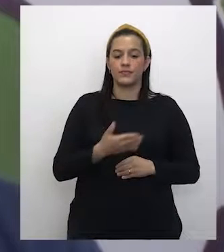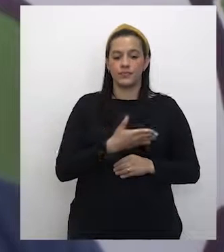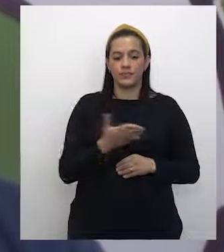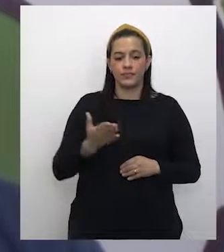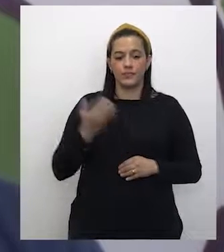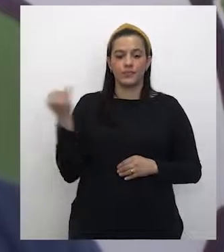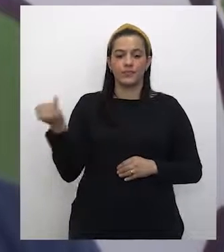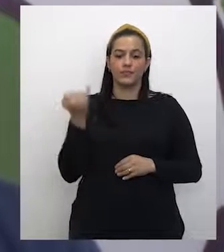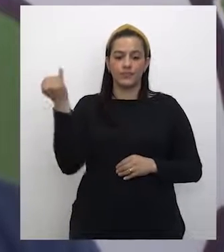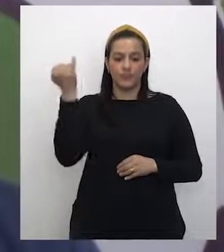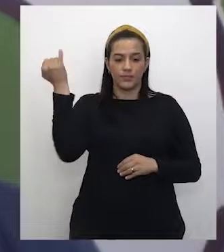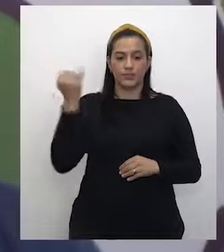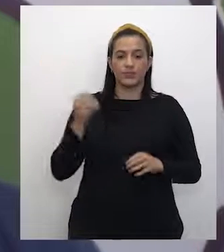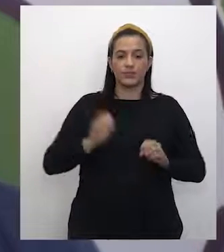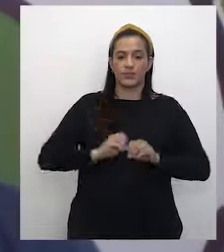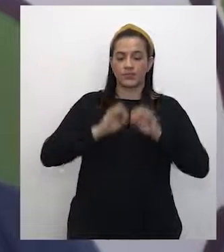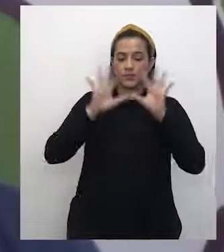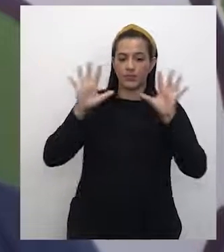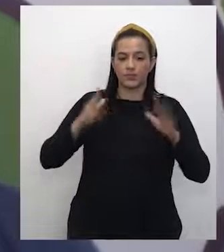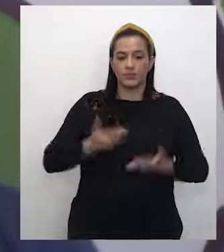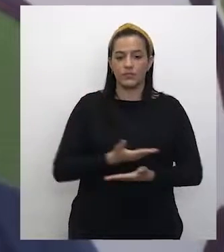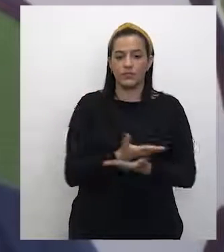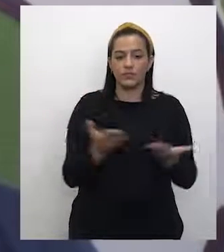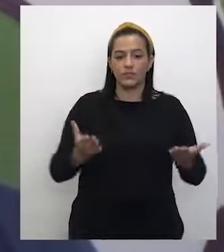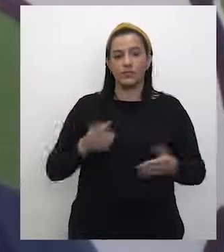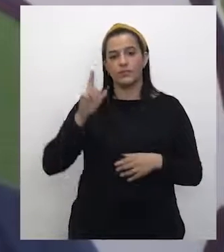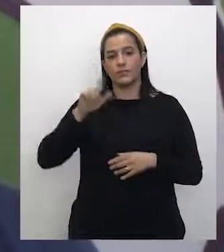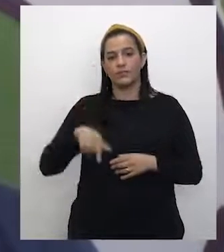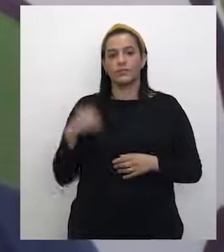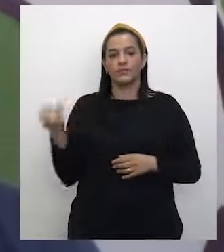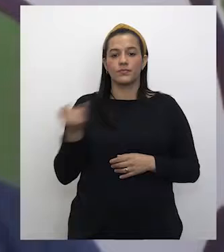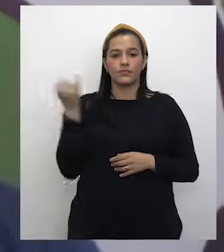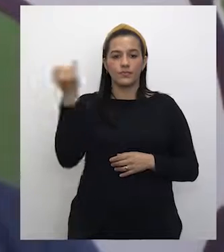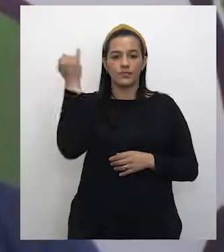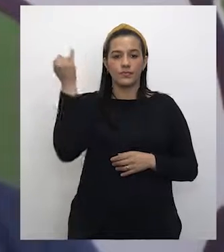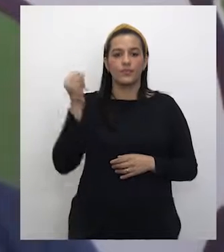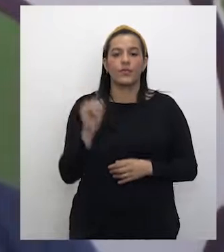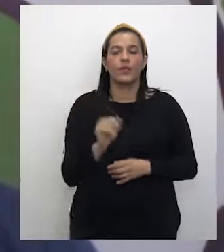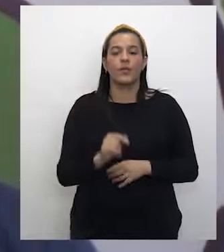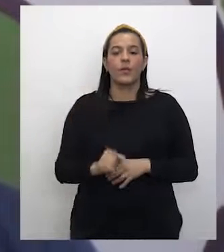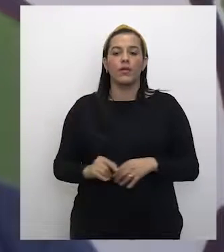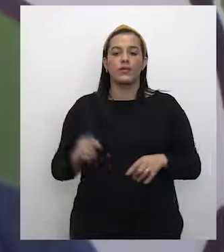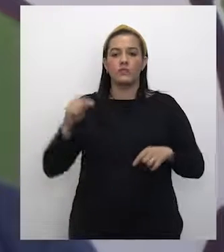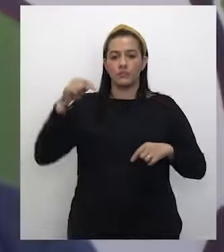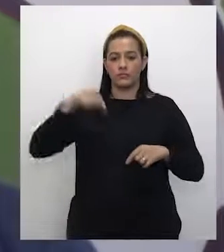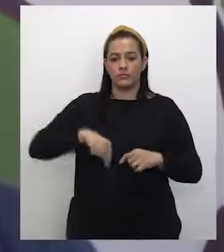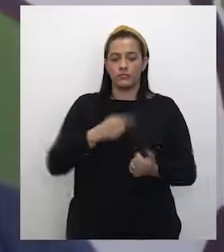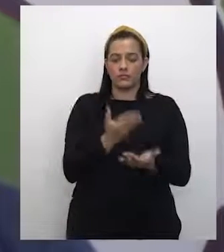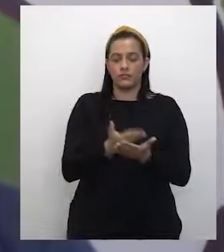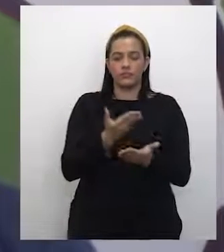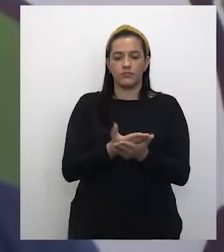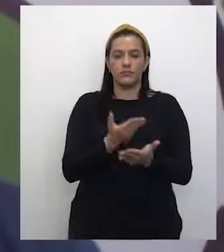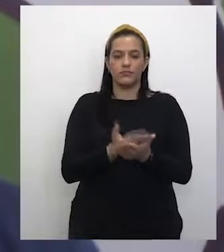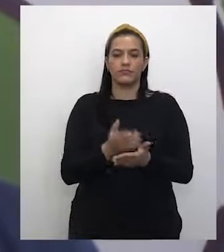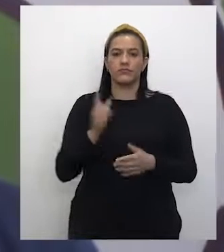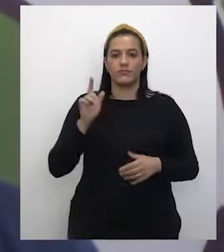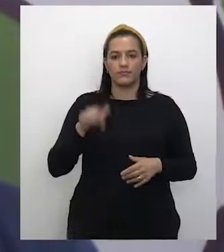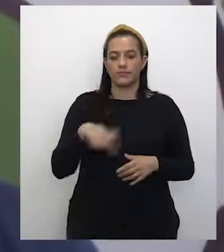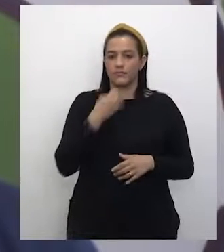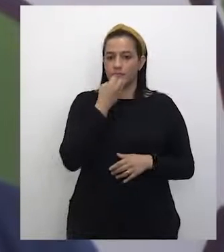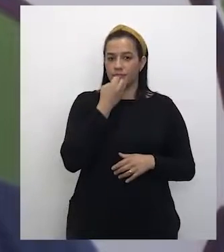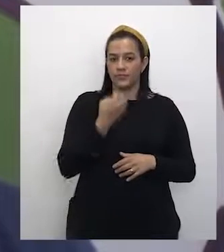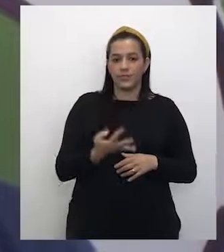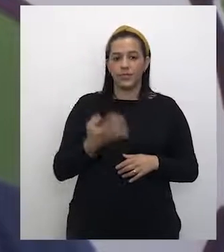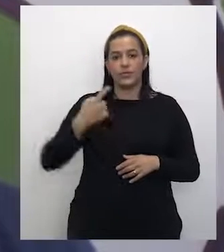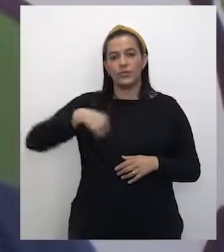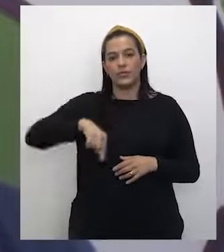muito importante esclarecer para todos vocês a importância dessa aula, né?